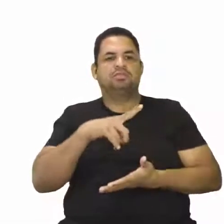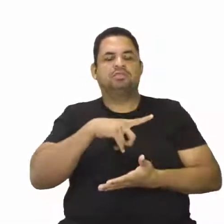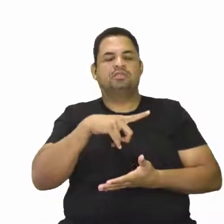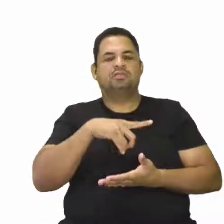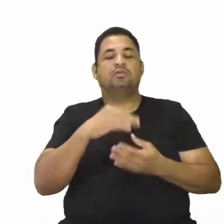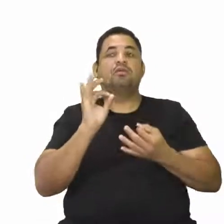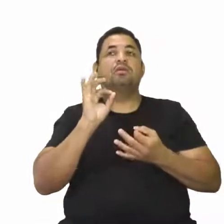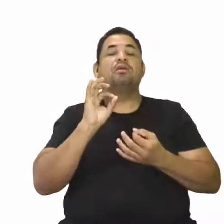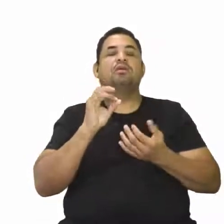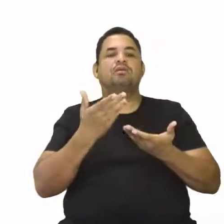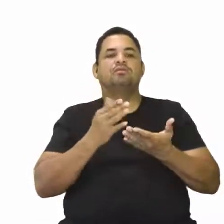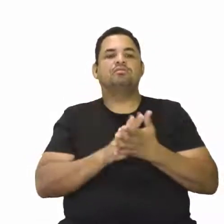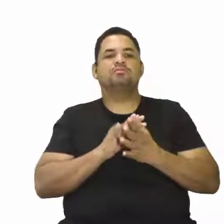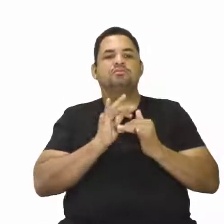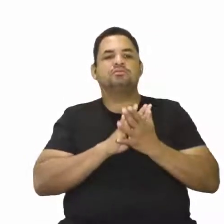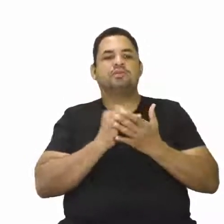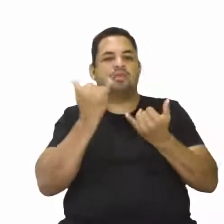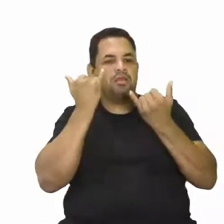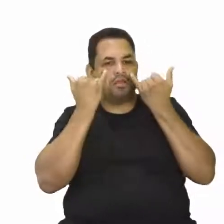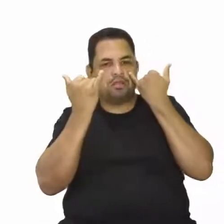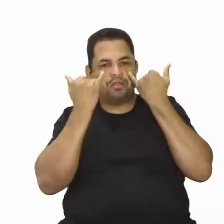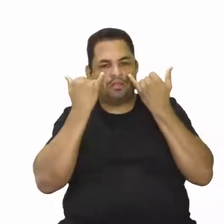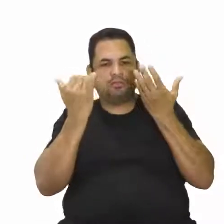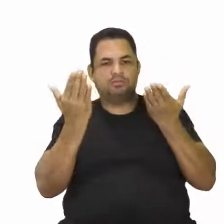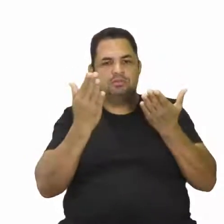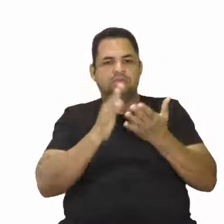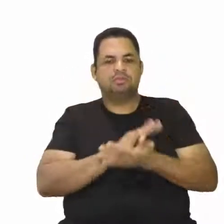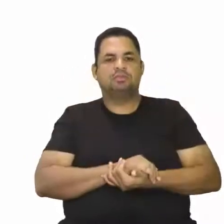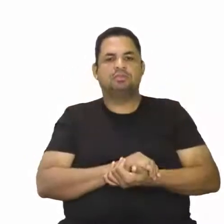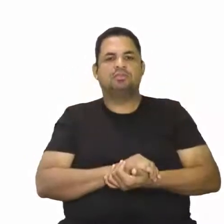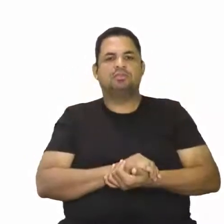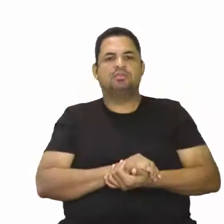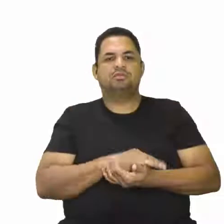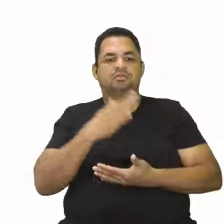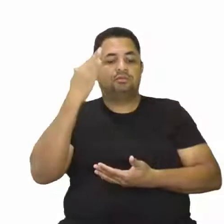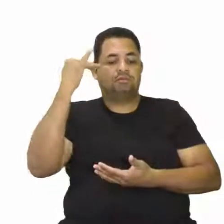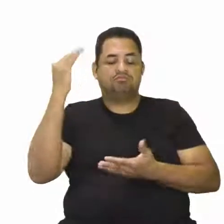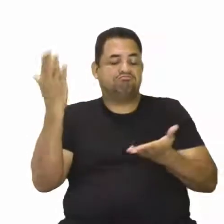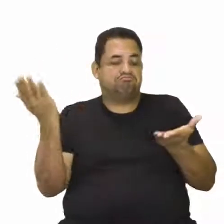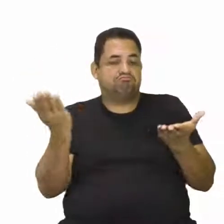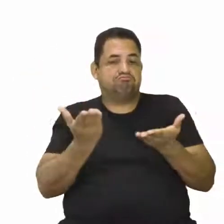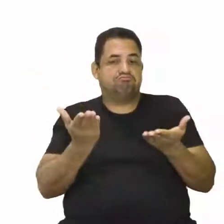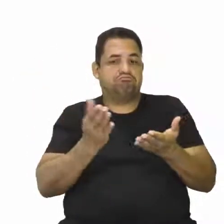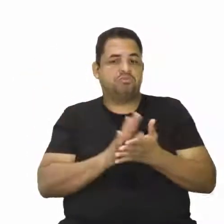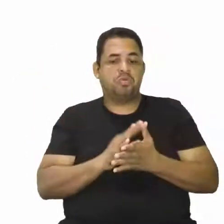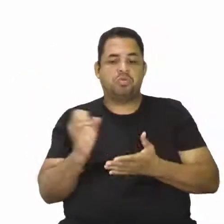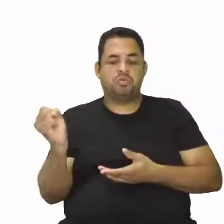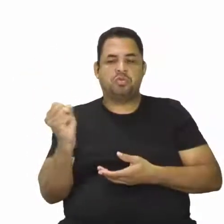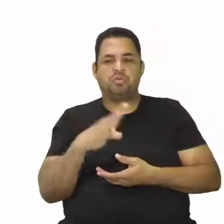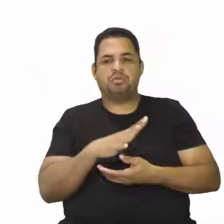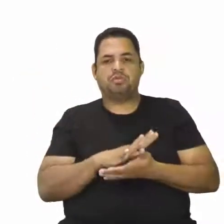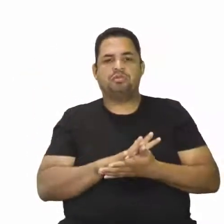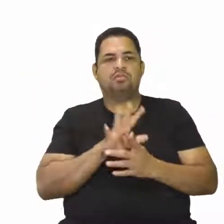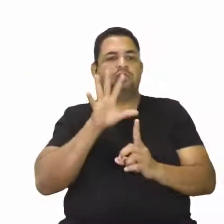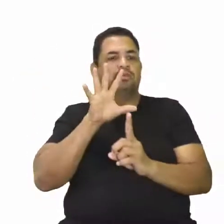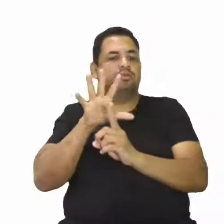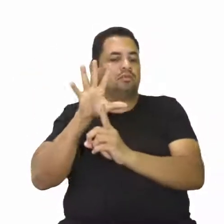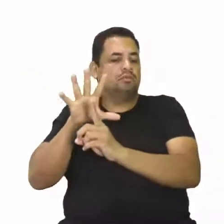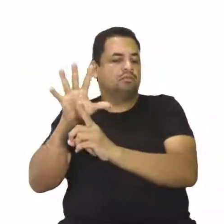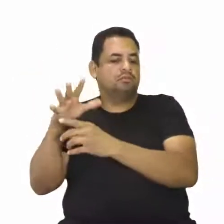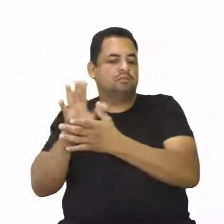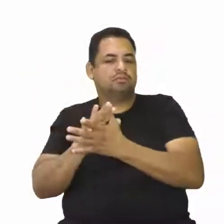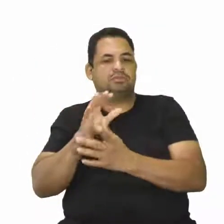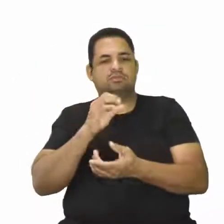em quê? Em informação, que é um sucesso recente ou novo e que afeta